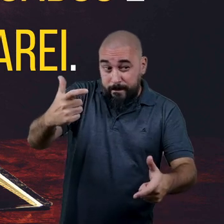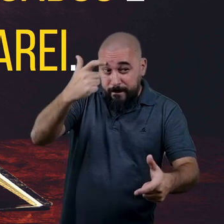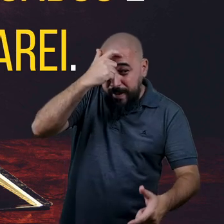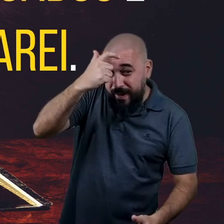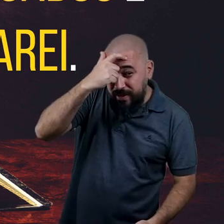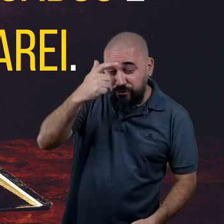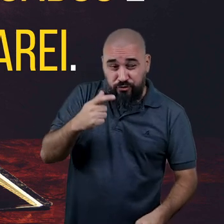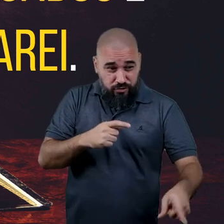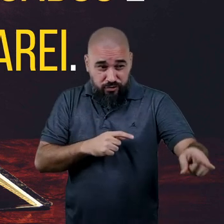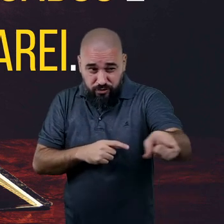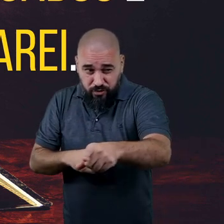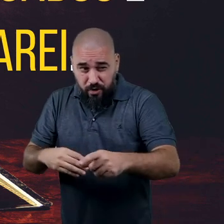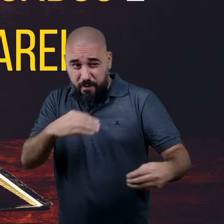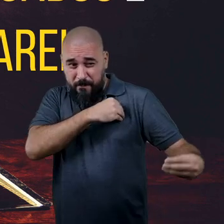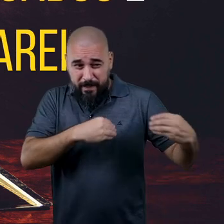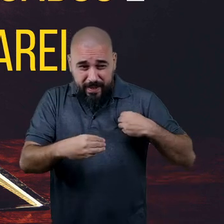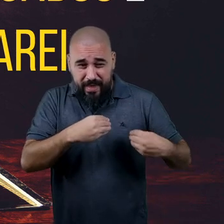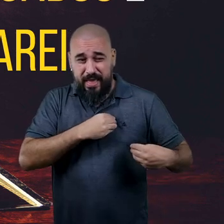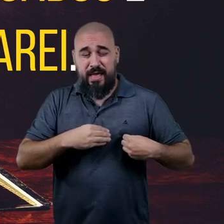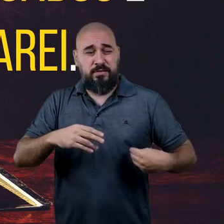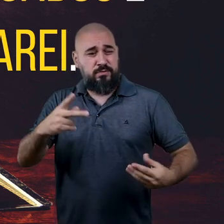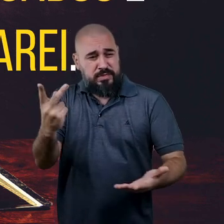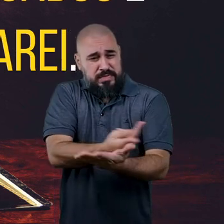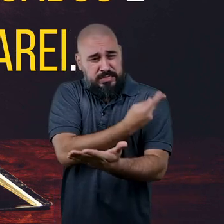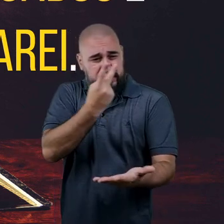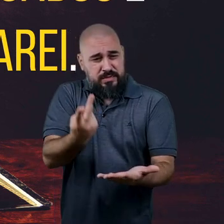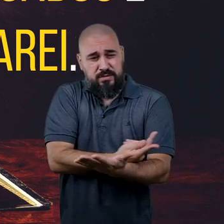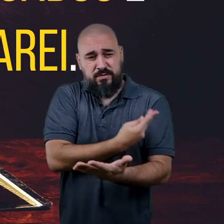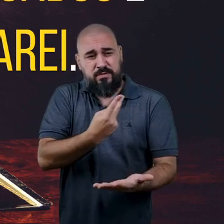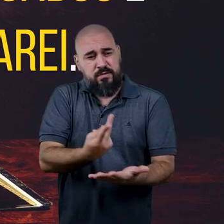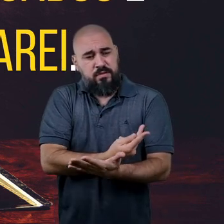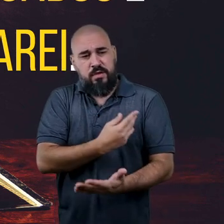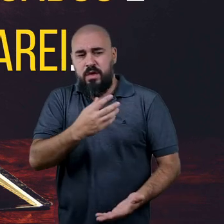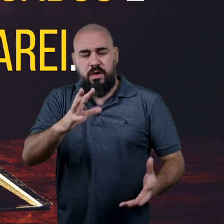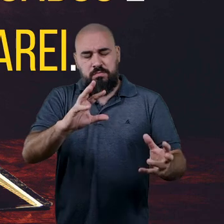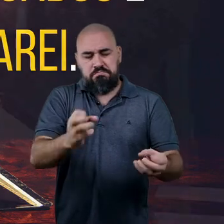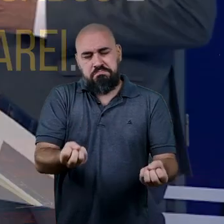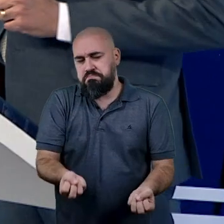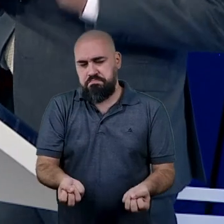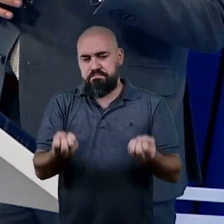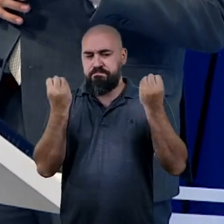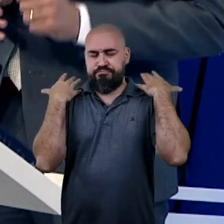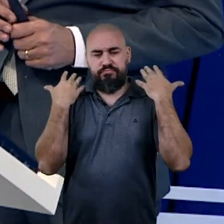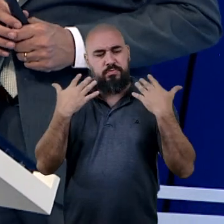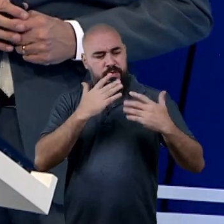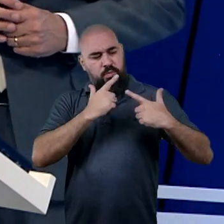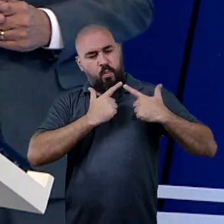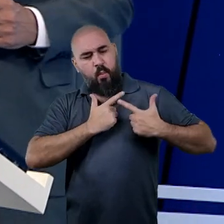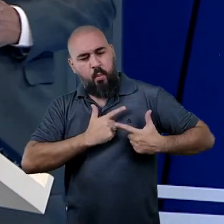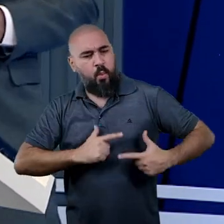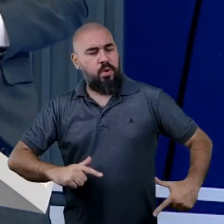seus pecados e das suas iniquidades jamais me lembrarei. Veja,